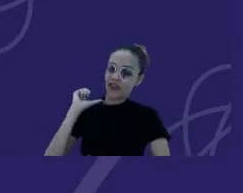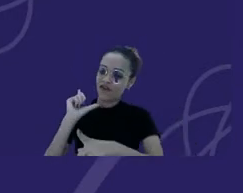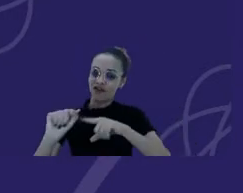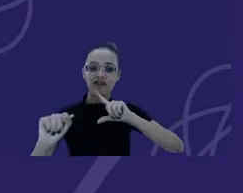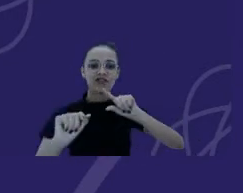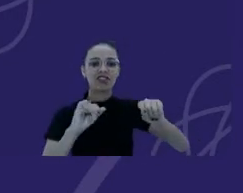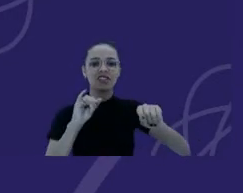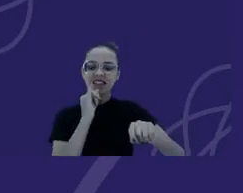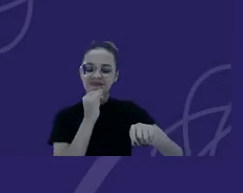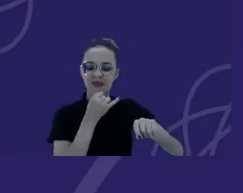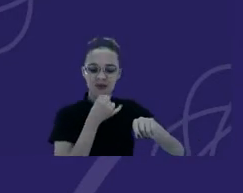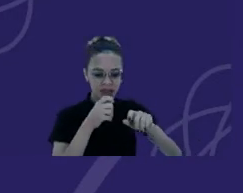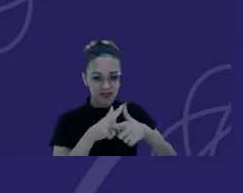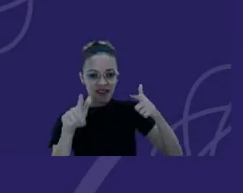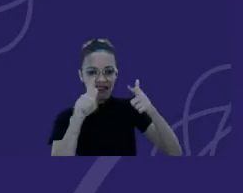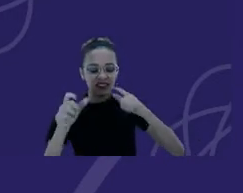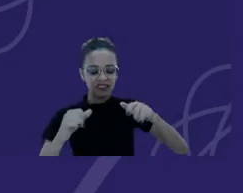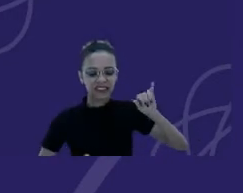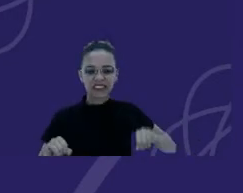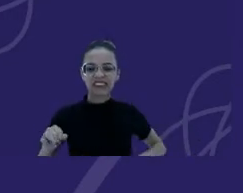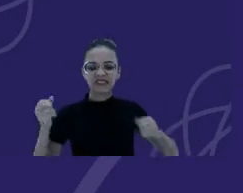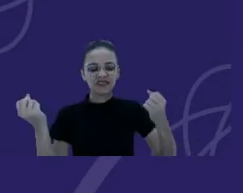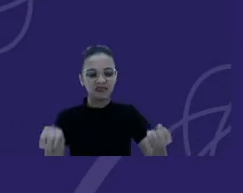das aflições da dor.